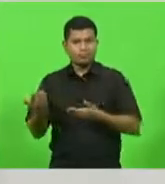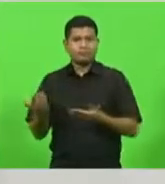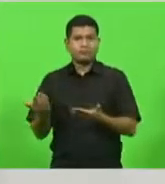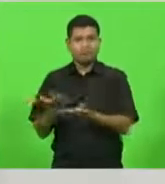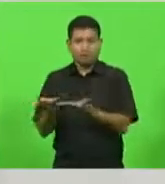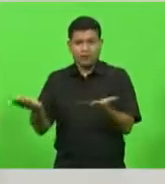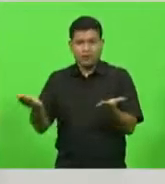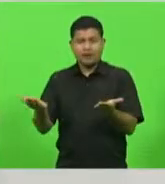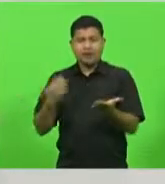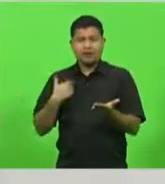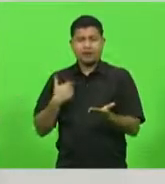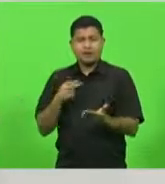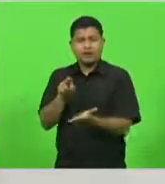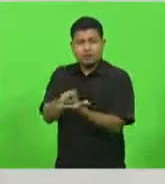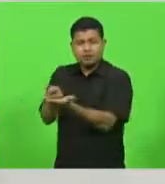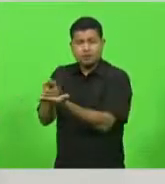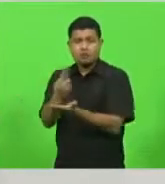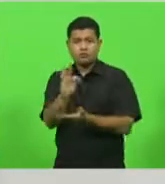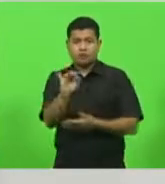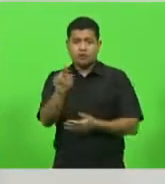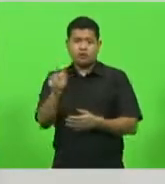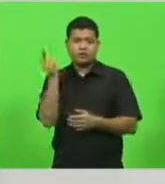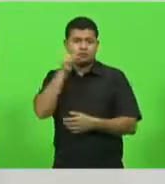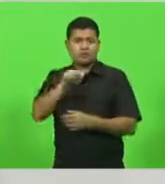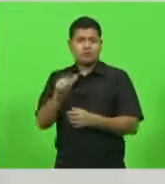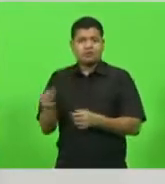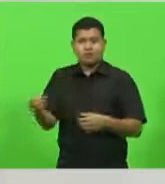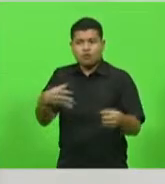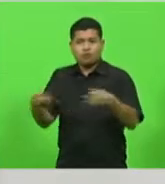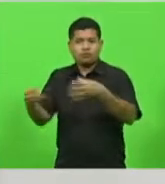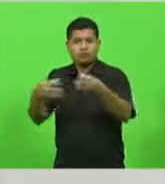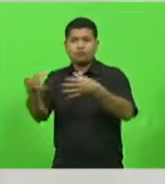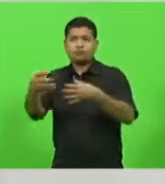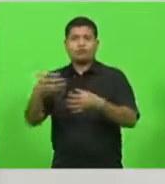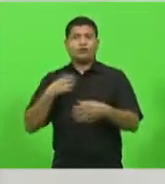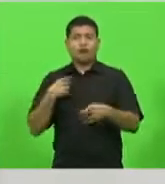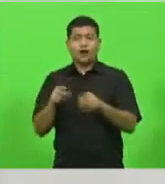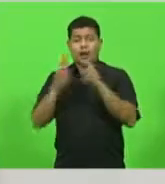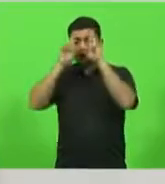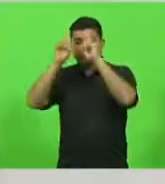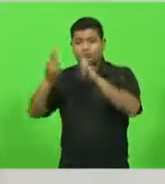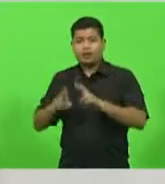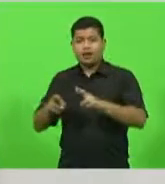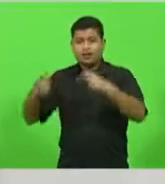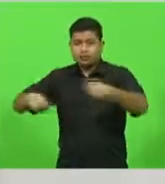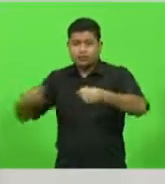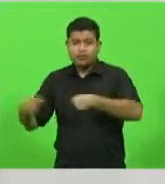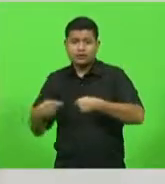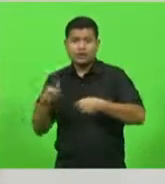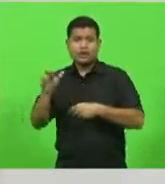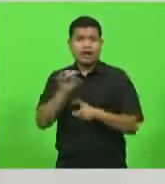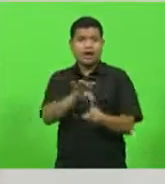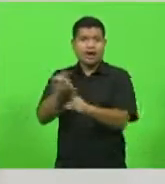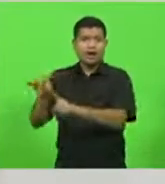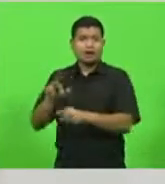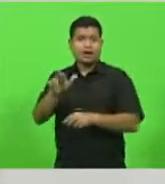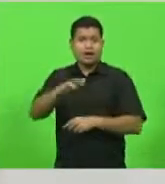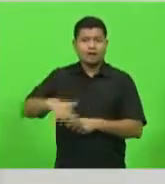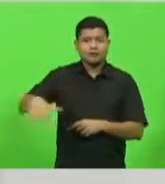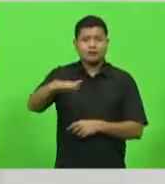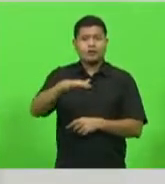Leitos clínicos, leitos de UTI foram abertos, respeitando as necessidades regionais e evitando a concentração em poucas